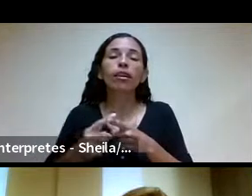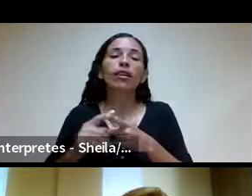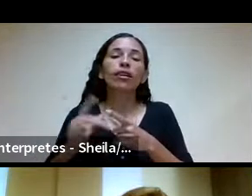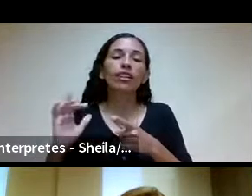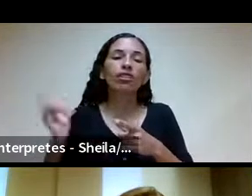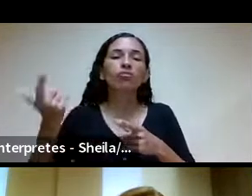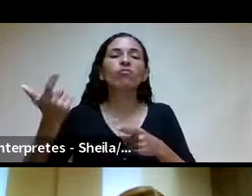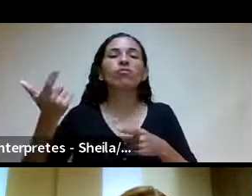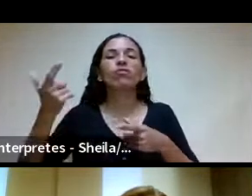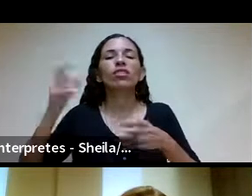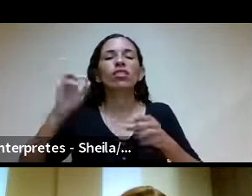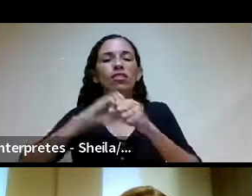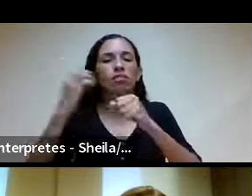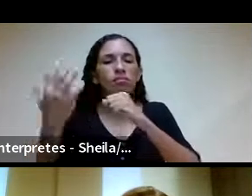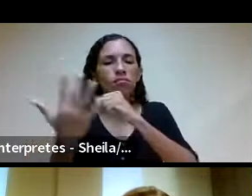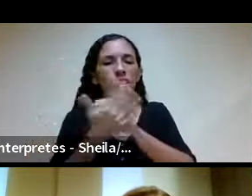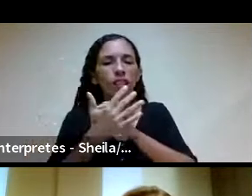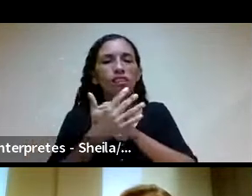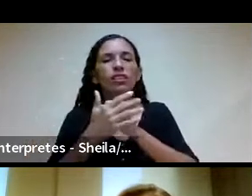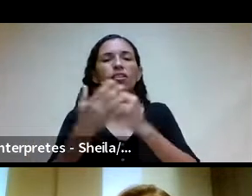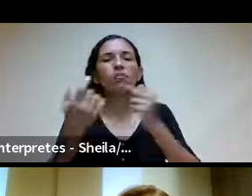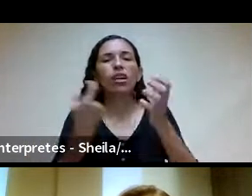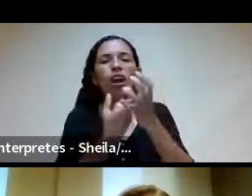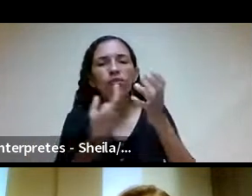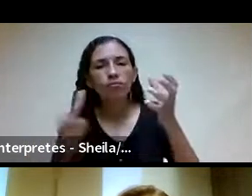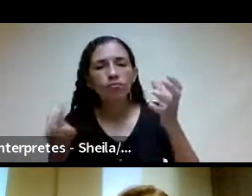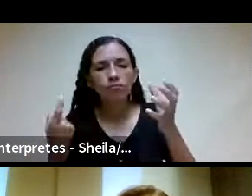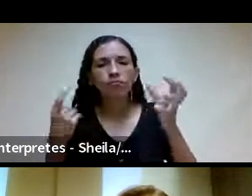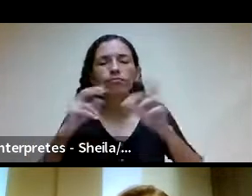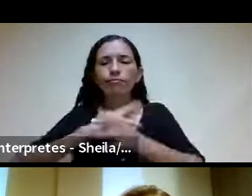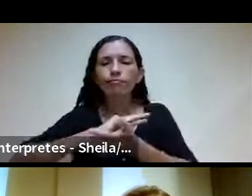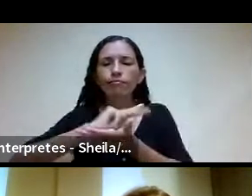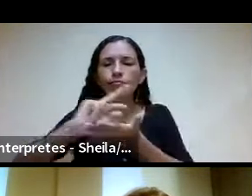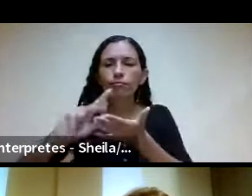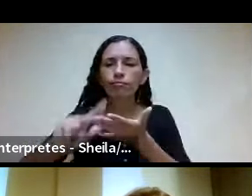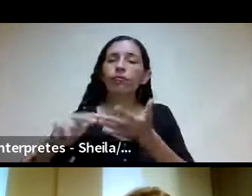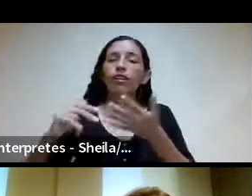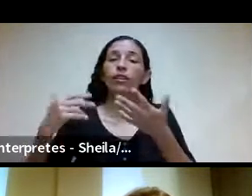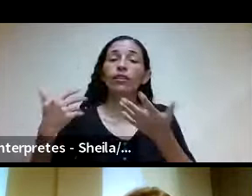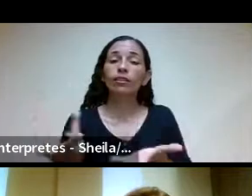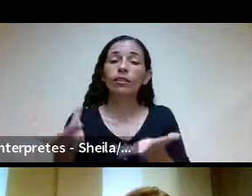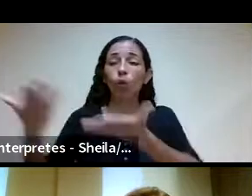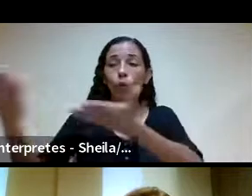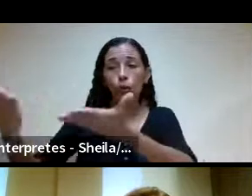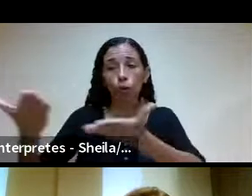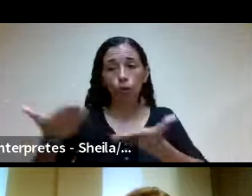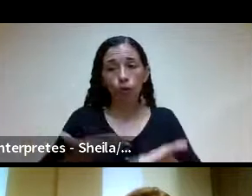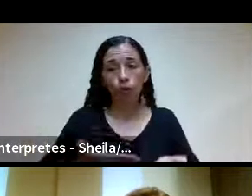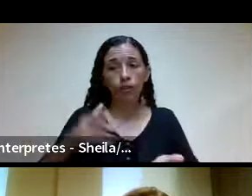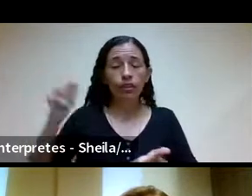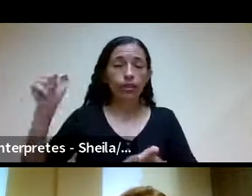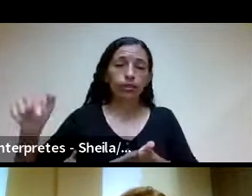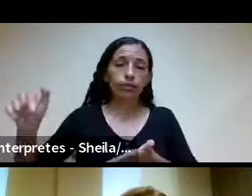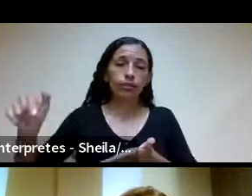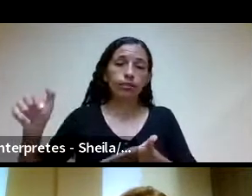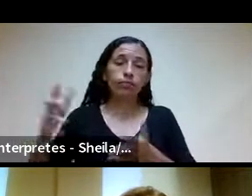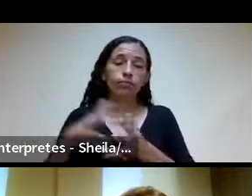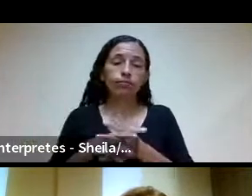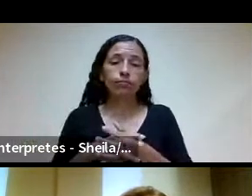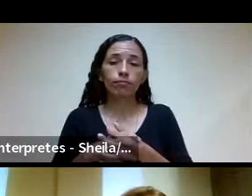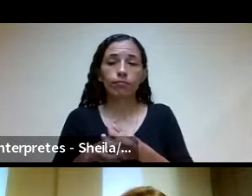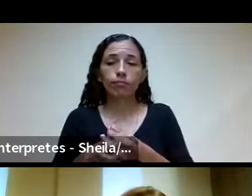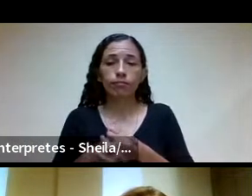dever de colocar da parte, de efetuar a intimação das testemunhas, ele, em algumas características, ele deve